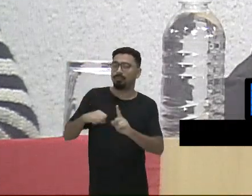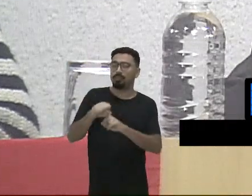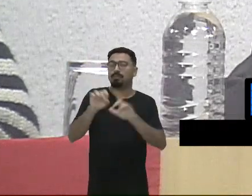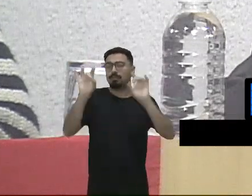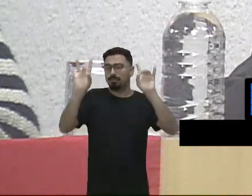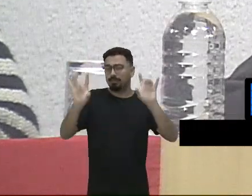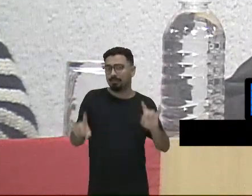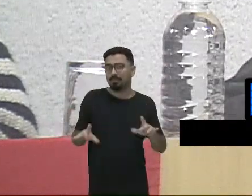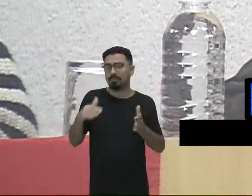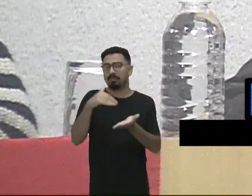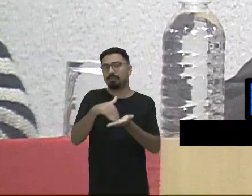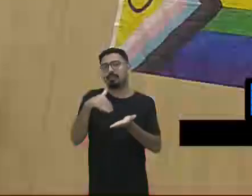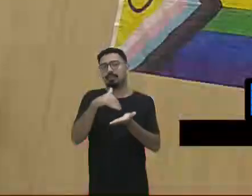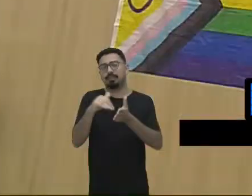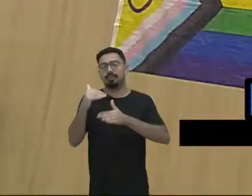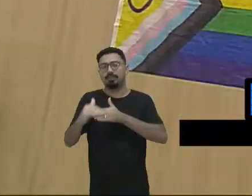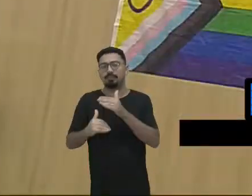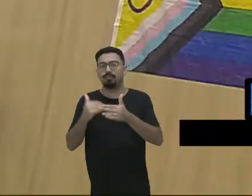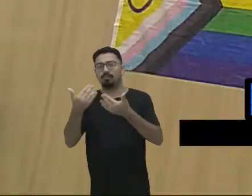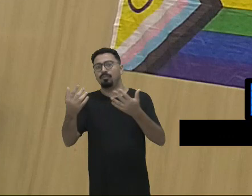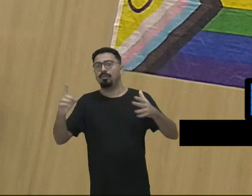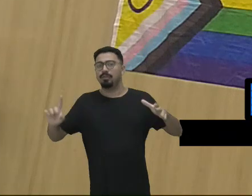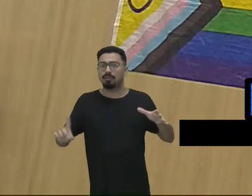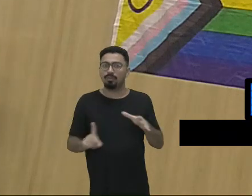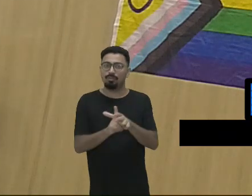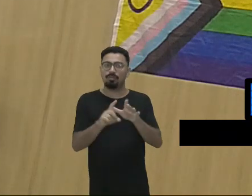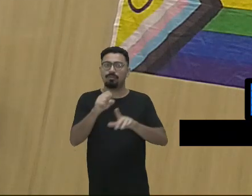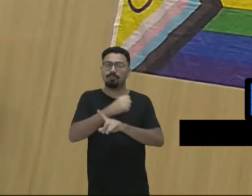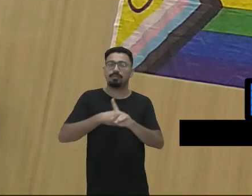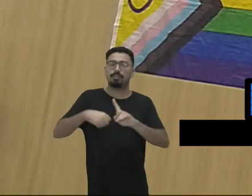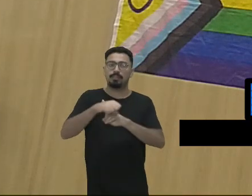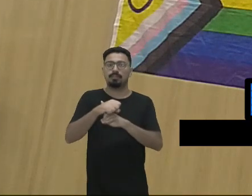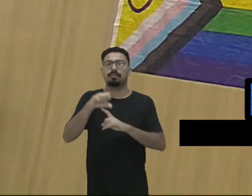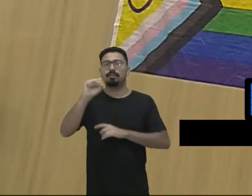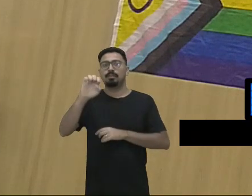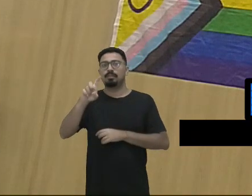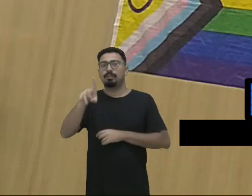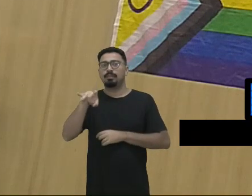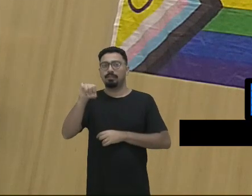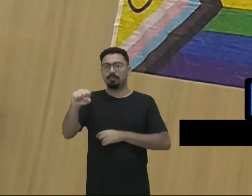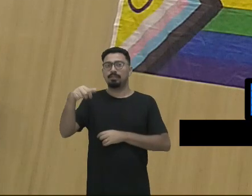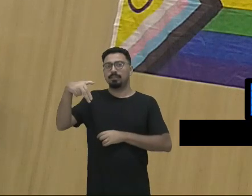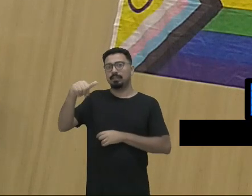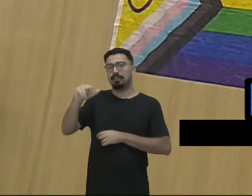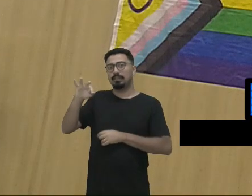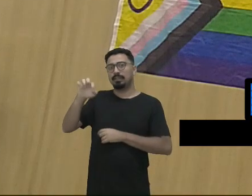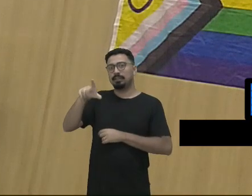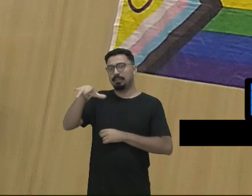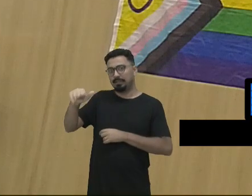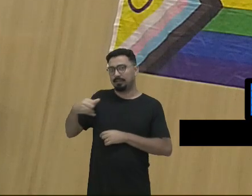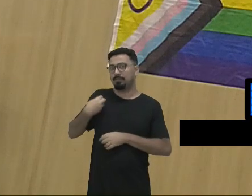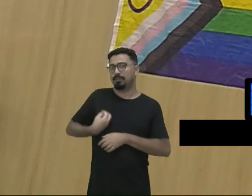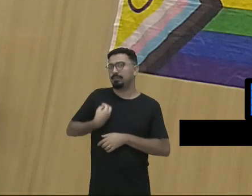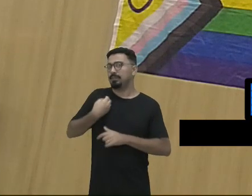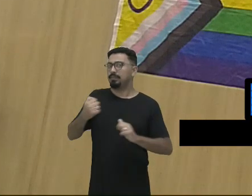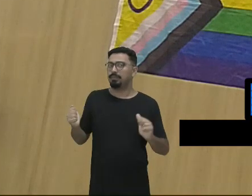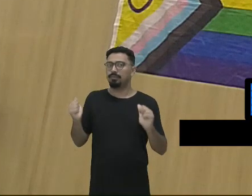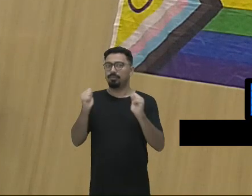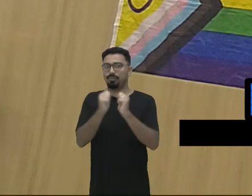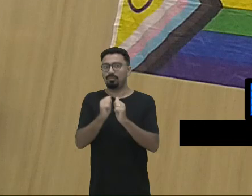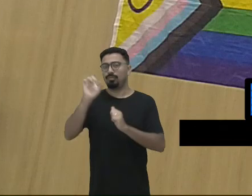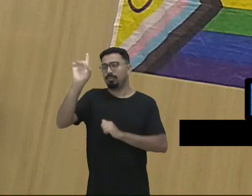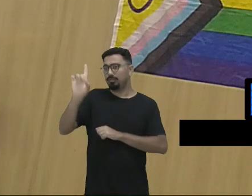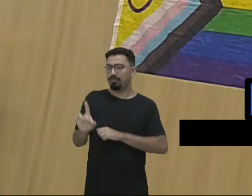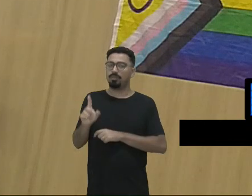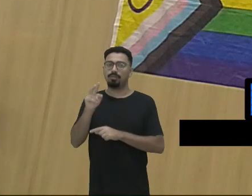da Secretaria de Desenvolvimento e Inclusão Social, CEDIS, Natália Silva, que vem acompanhada pela diretora